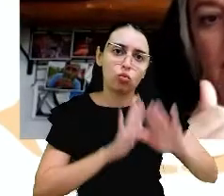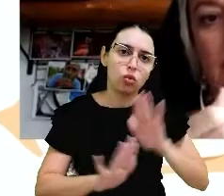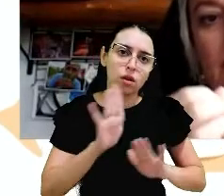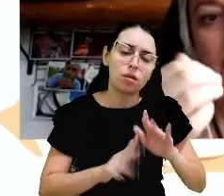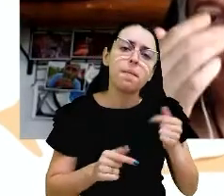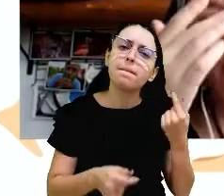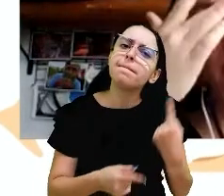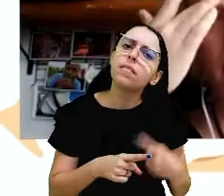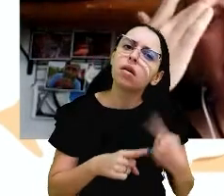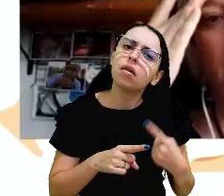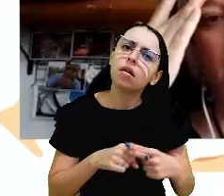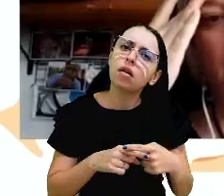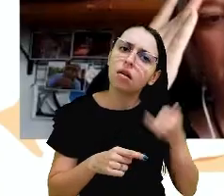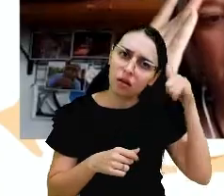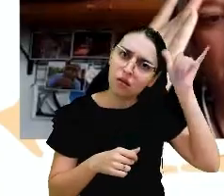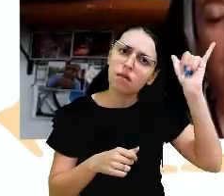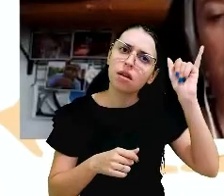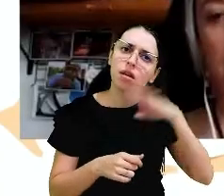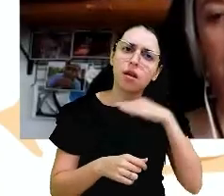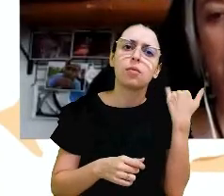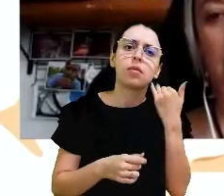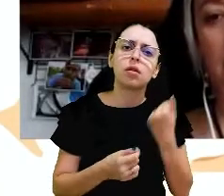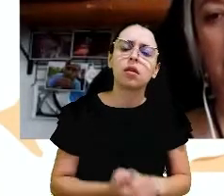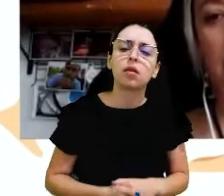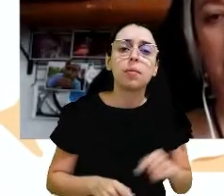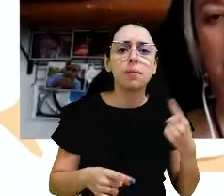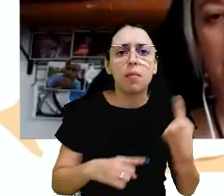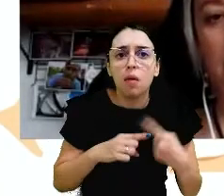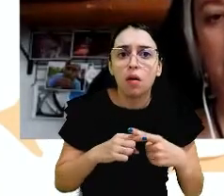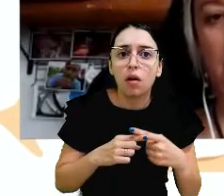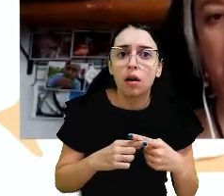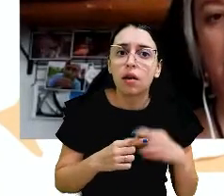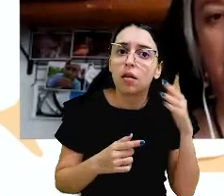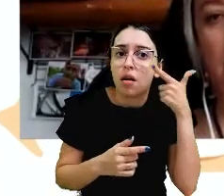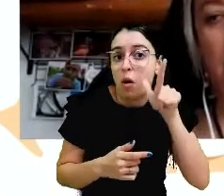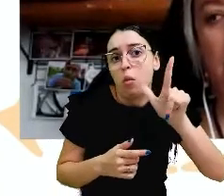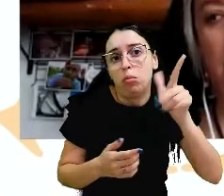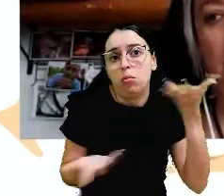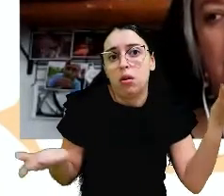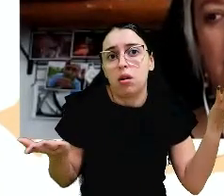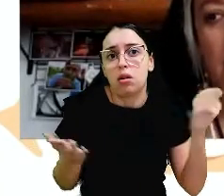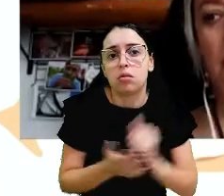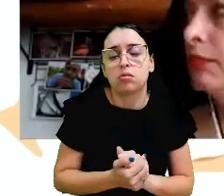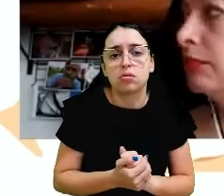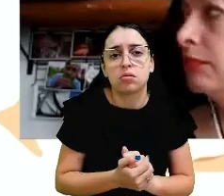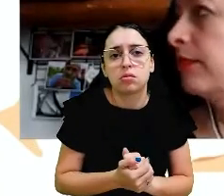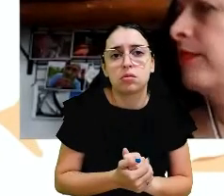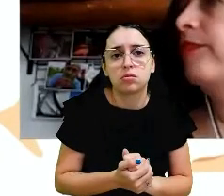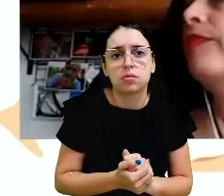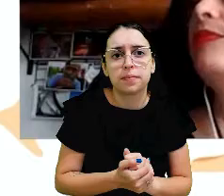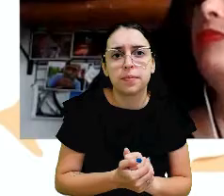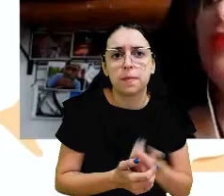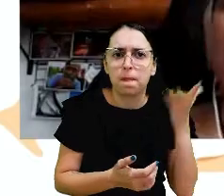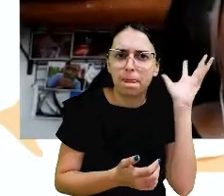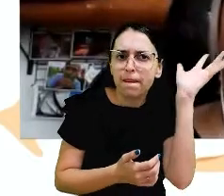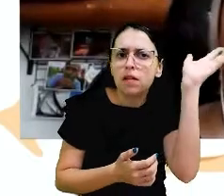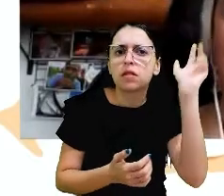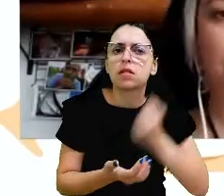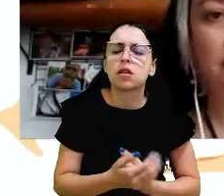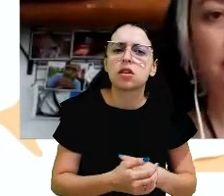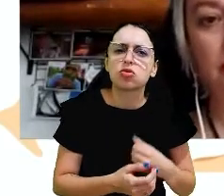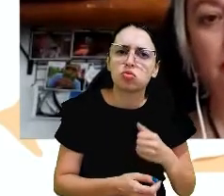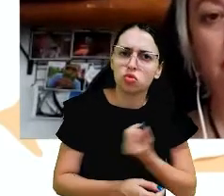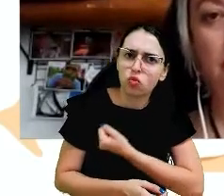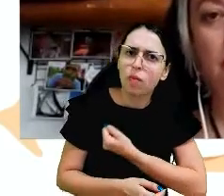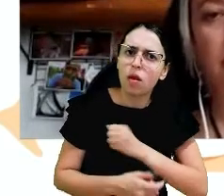essas mortes são evitáveis, por que elas acontecem tanto em números tão elevados no nosso país, né?